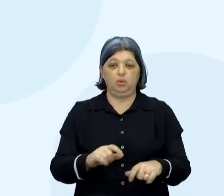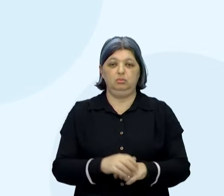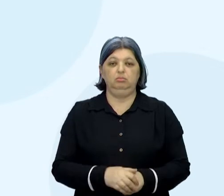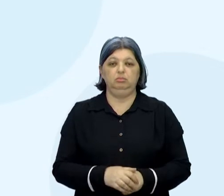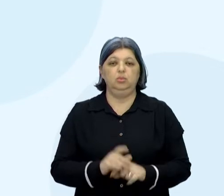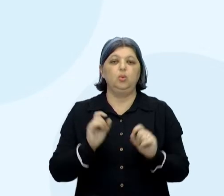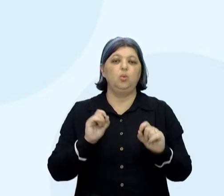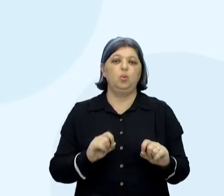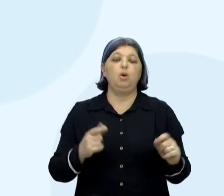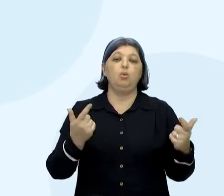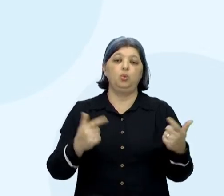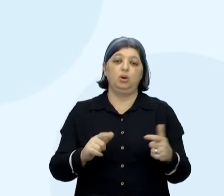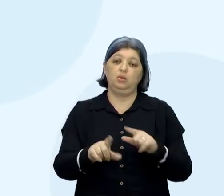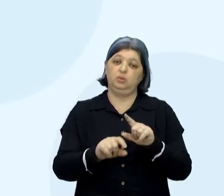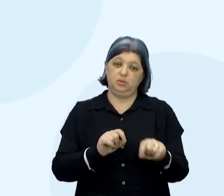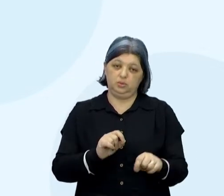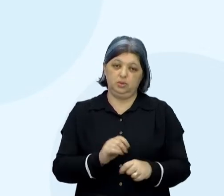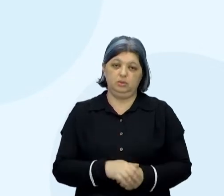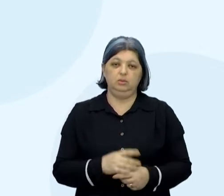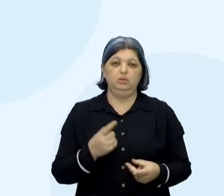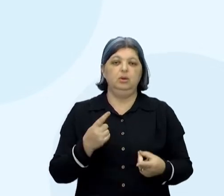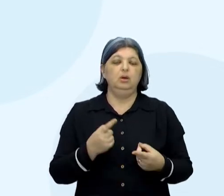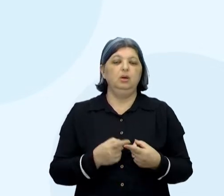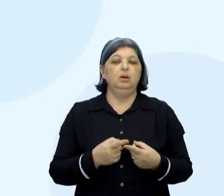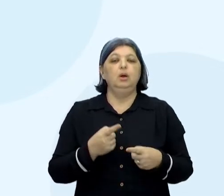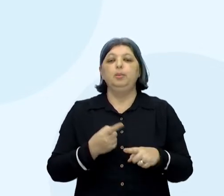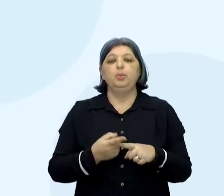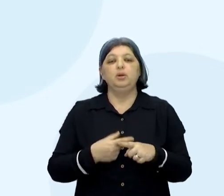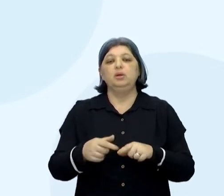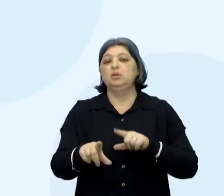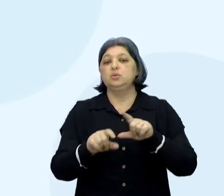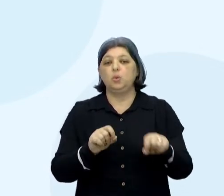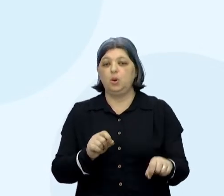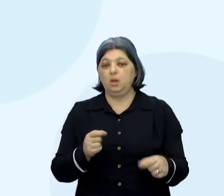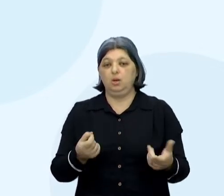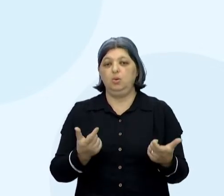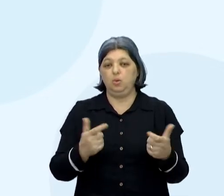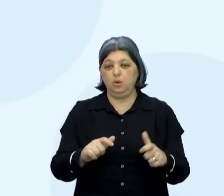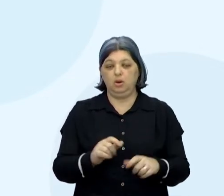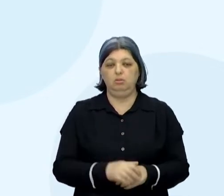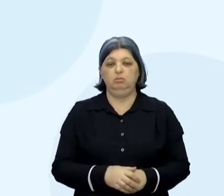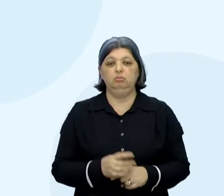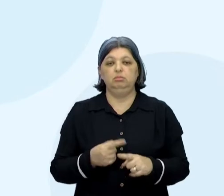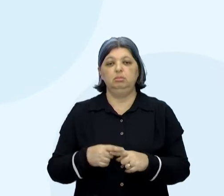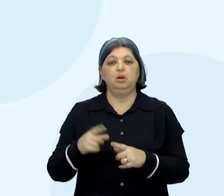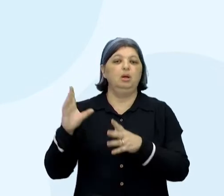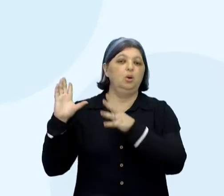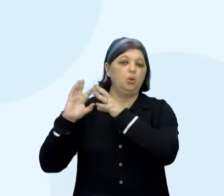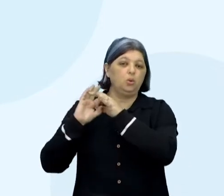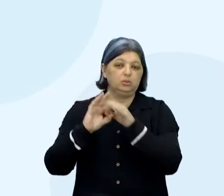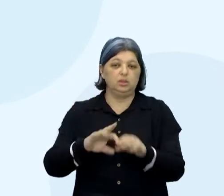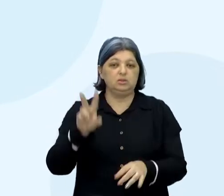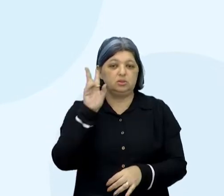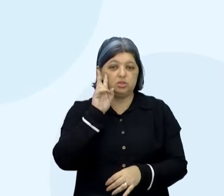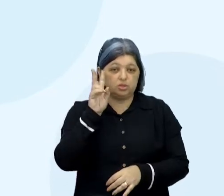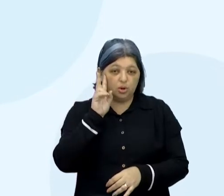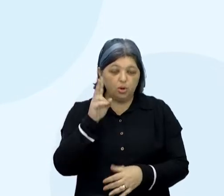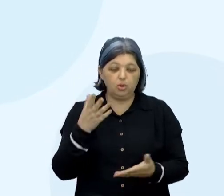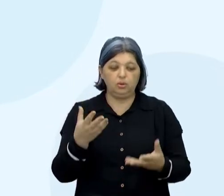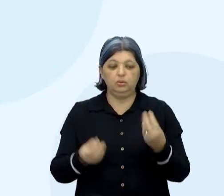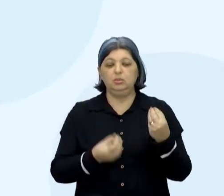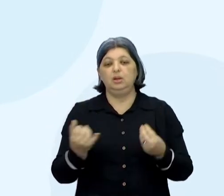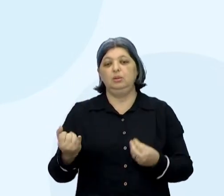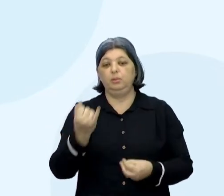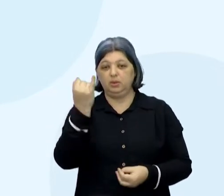é o patrimônio que você escolheu? Por que você escolheu esse patrimônio? Qual é o contexto histórico dele? Qual que é a importância? Quais